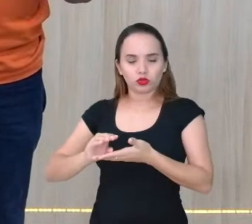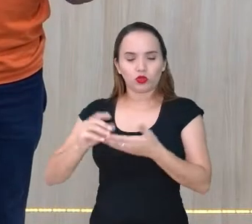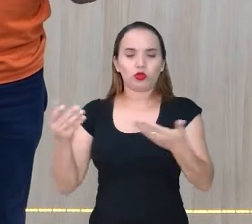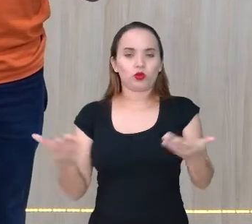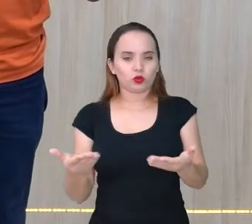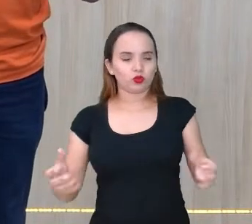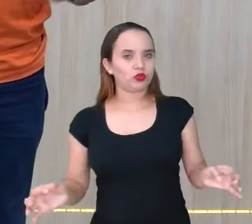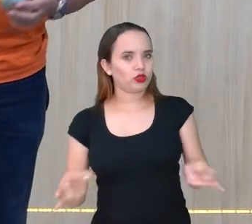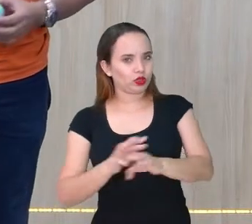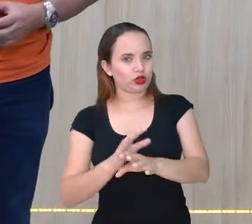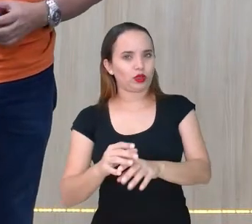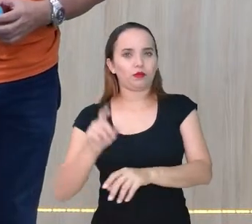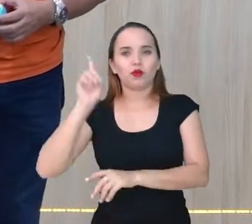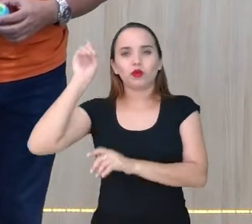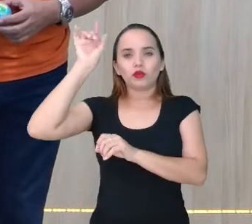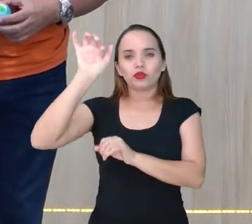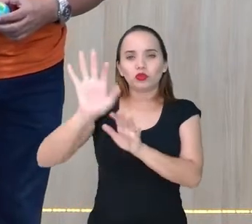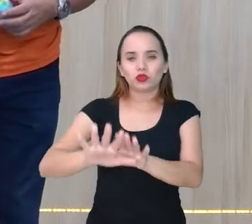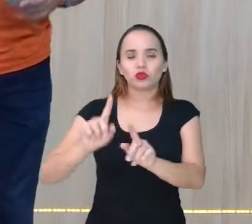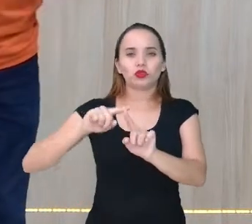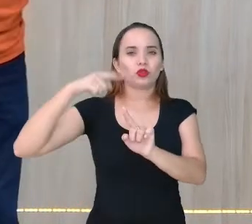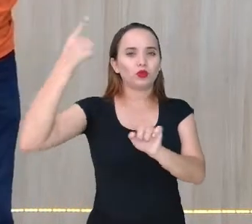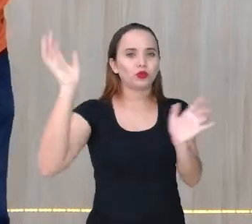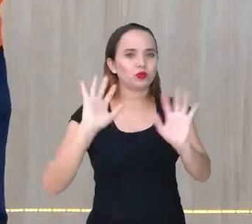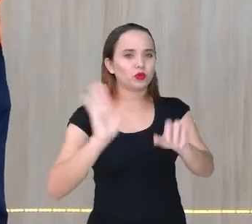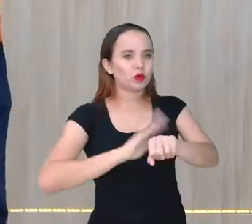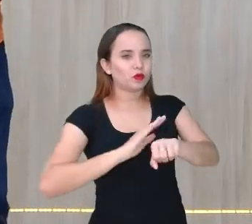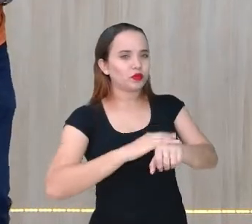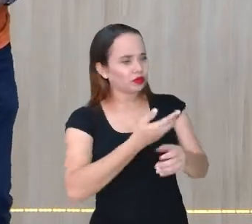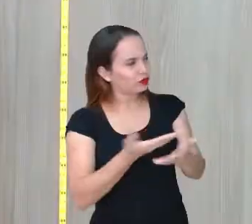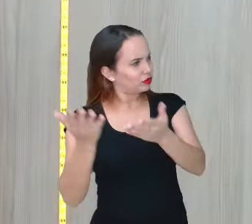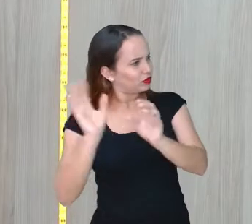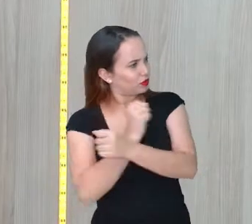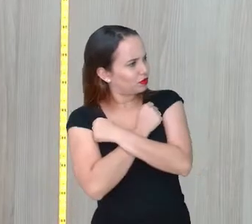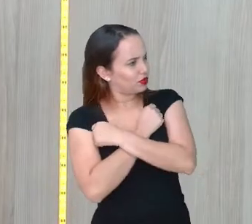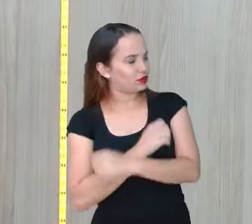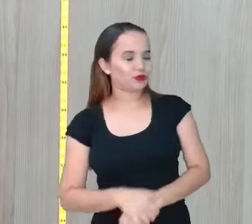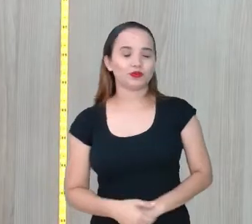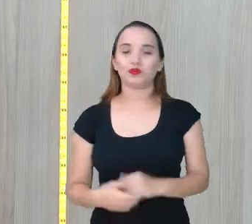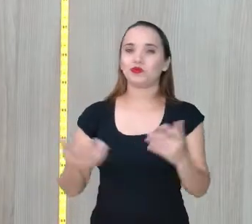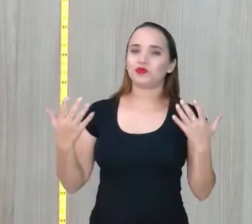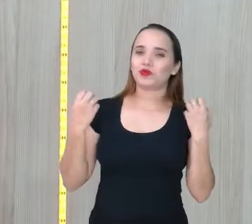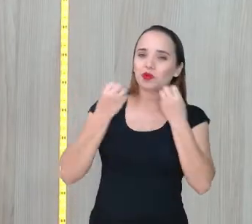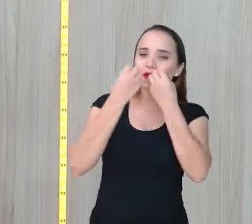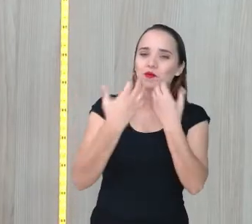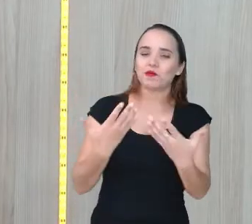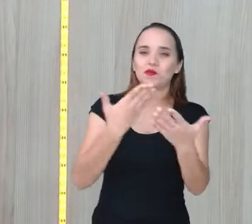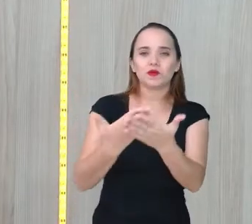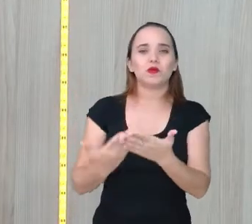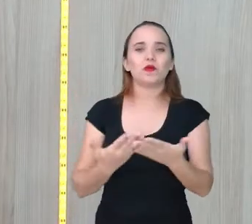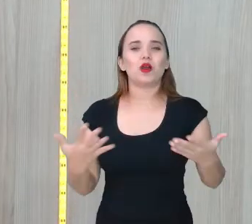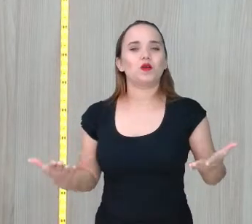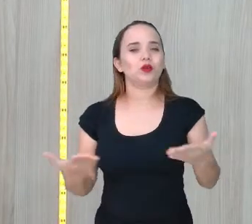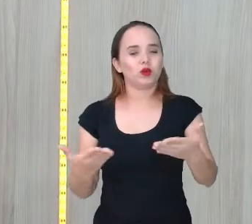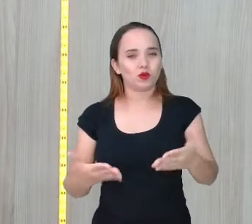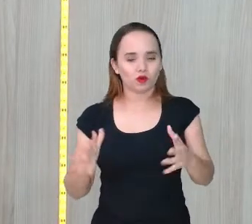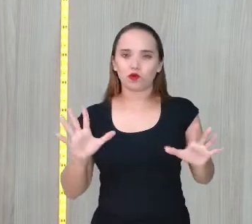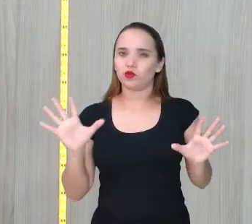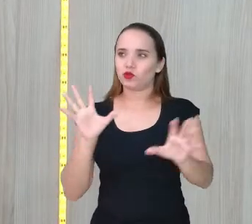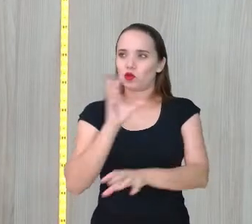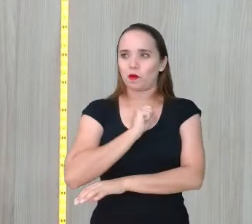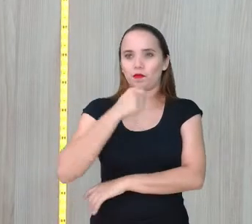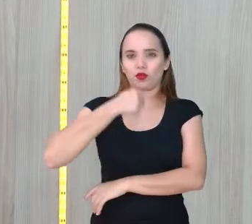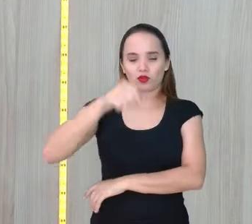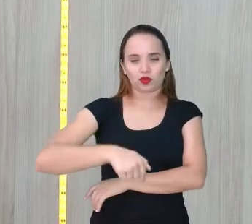hoje é só. Fique com Deus. Até outra hora. Professora Vanessa, dê um abraço para o meu povo. Gente, ótima aula de hoje, né? Adorei estar aqui